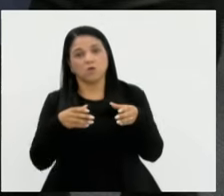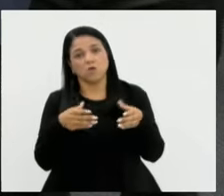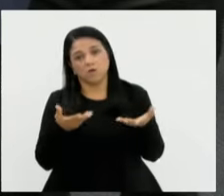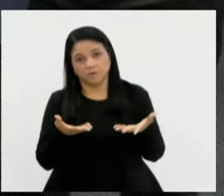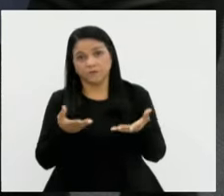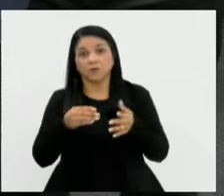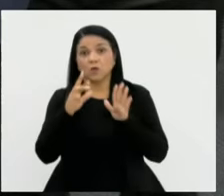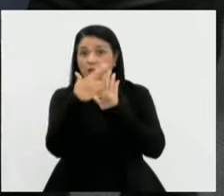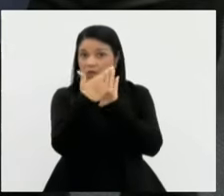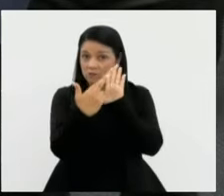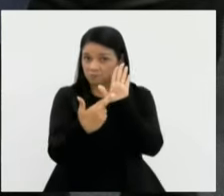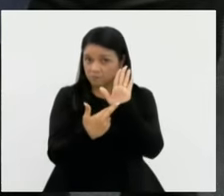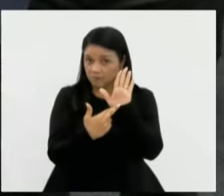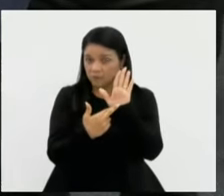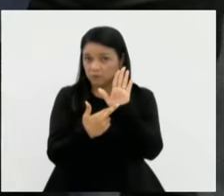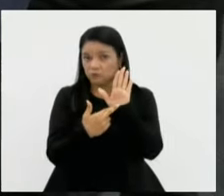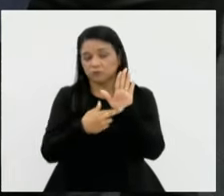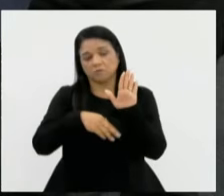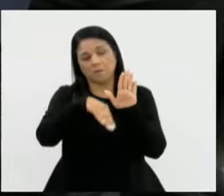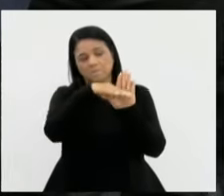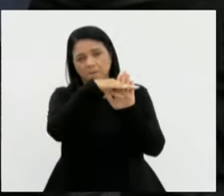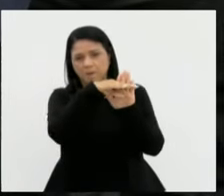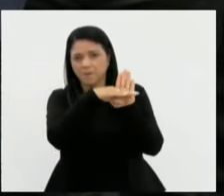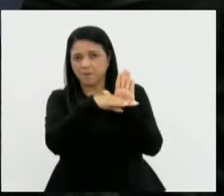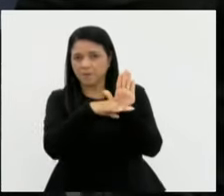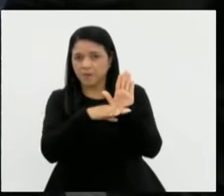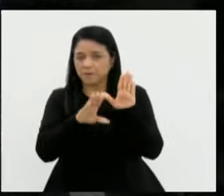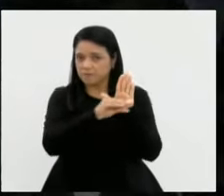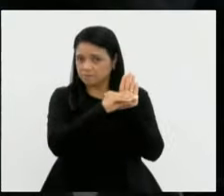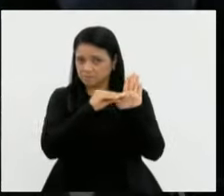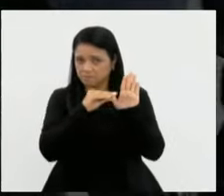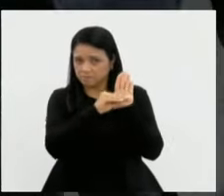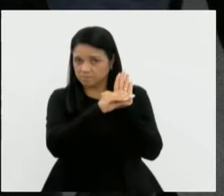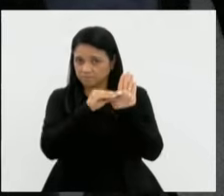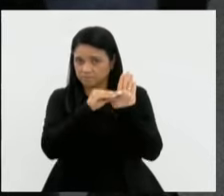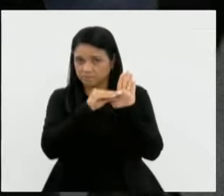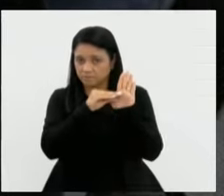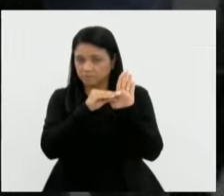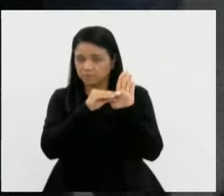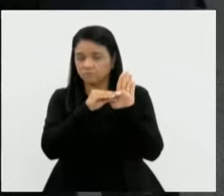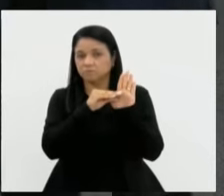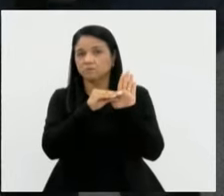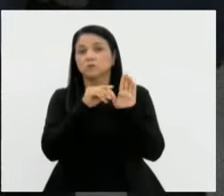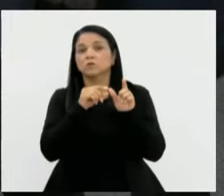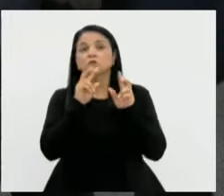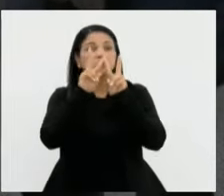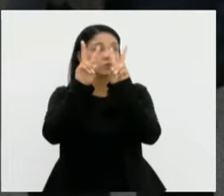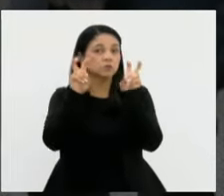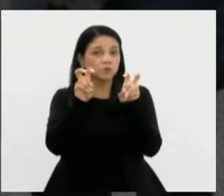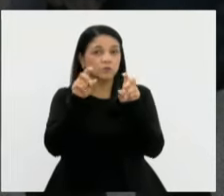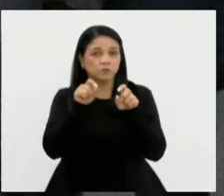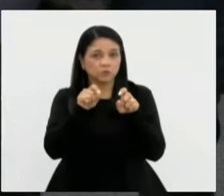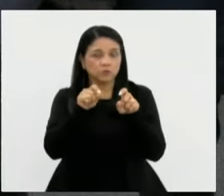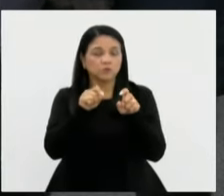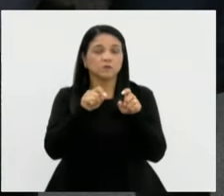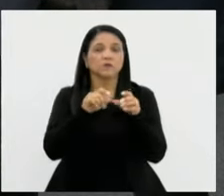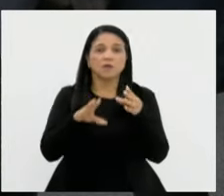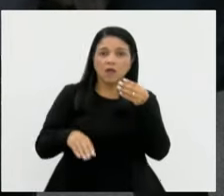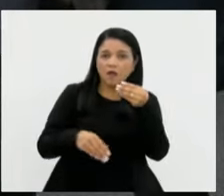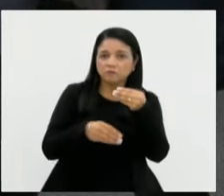nosso regimento há uma classificação das emendas que pressupõe a natureza de cada emenda, dizendo se a emenda é supressiva,